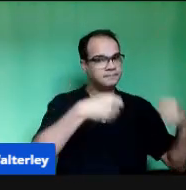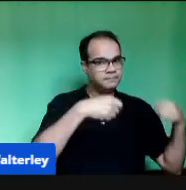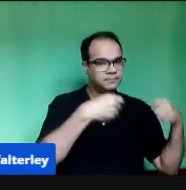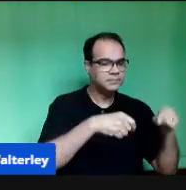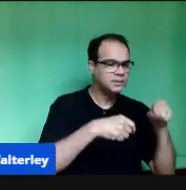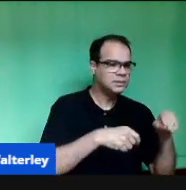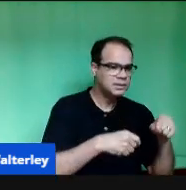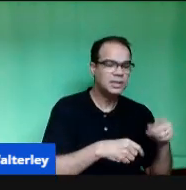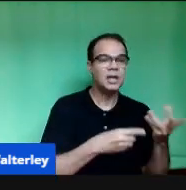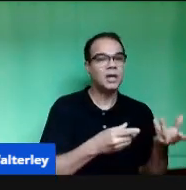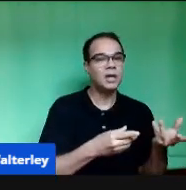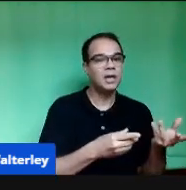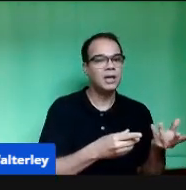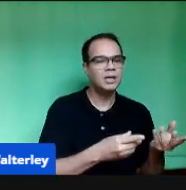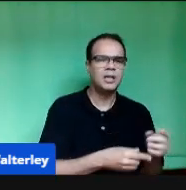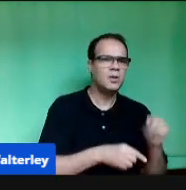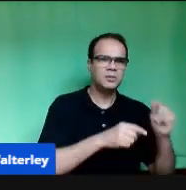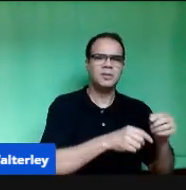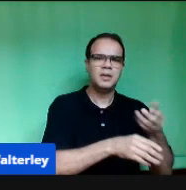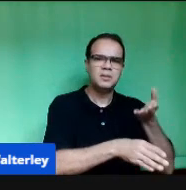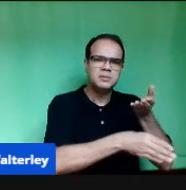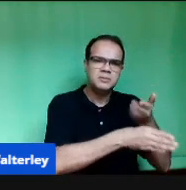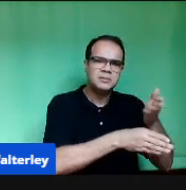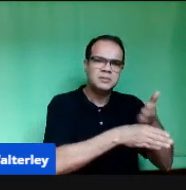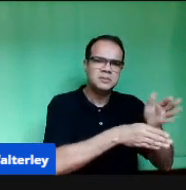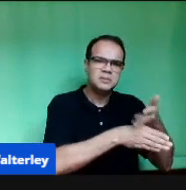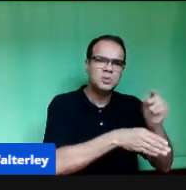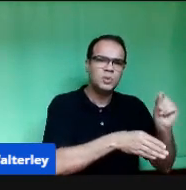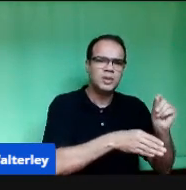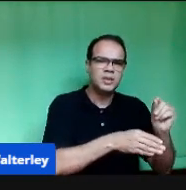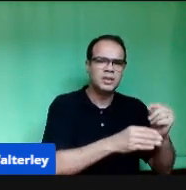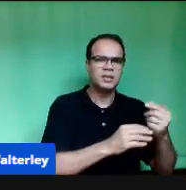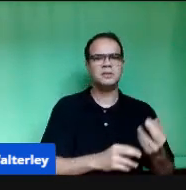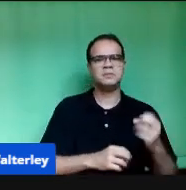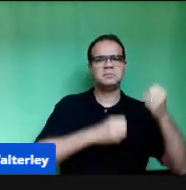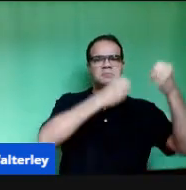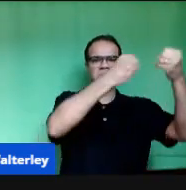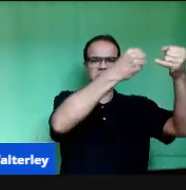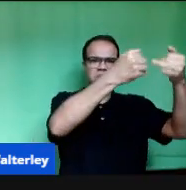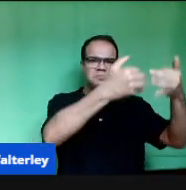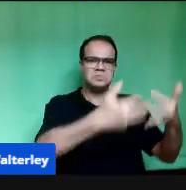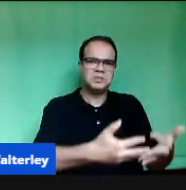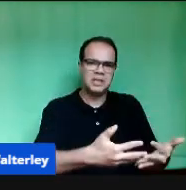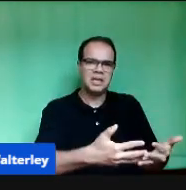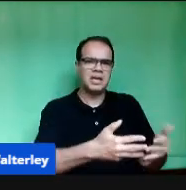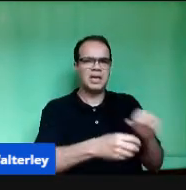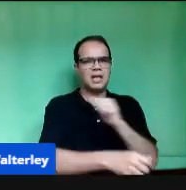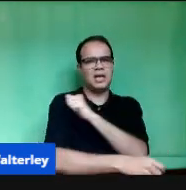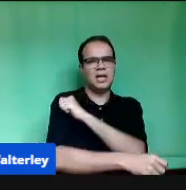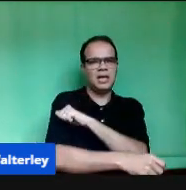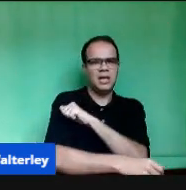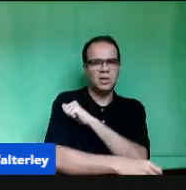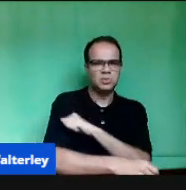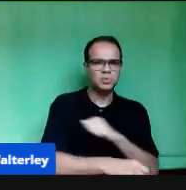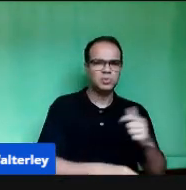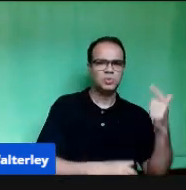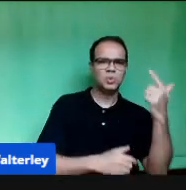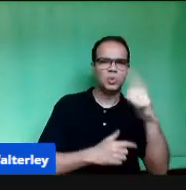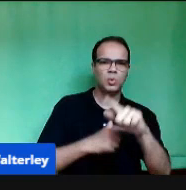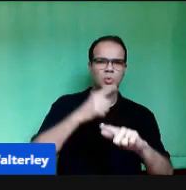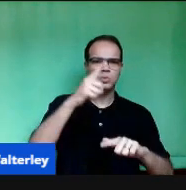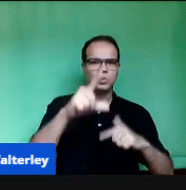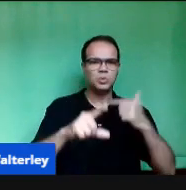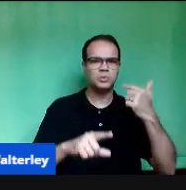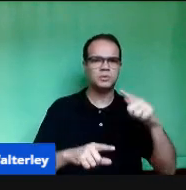dominante, ela foi passada para repassar para os seus estudantes, para a sua comunidade geral,